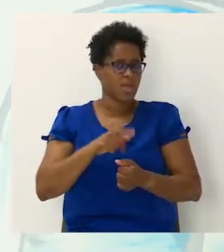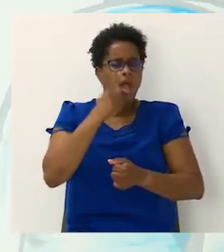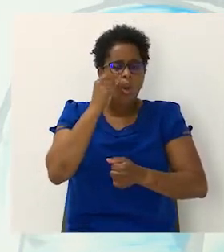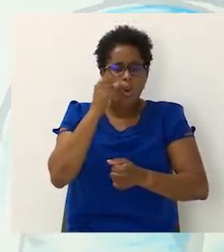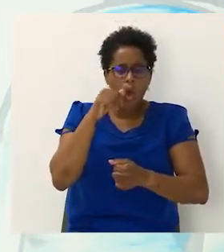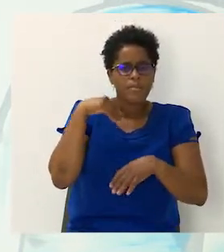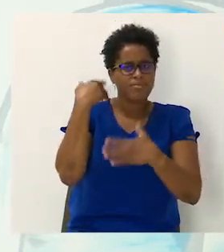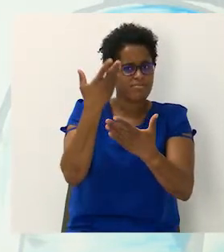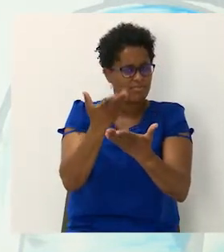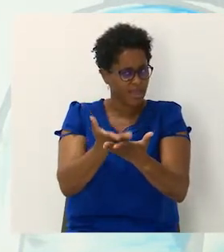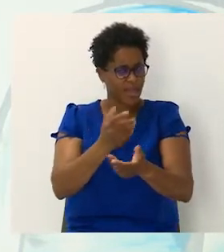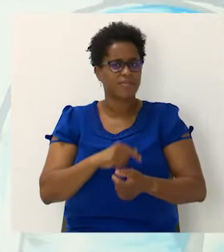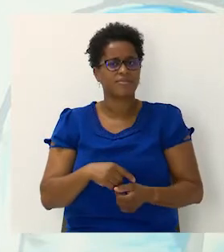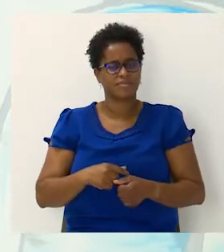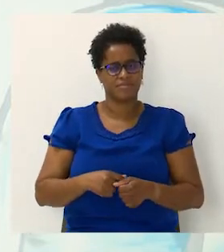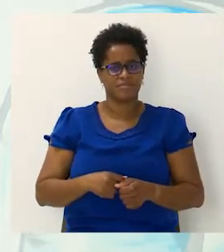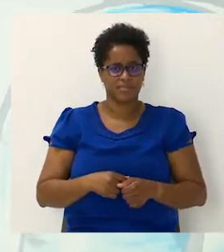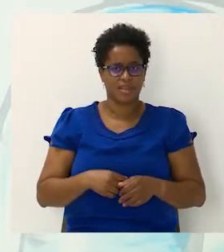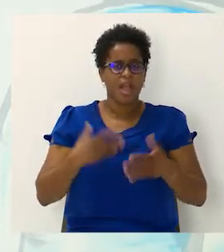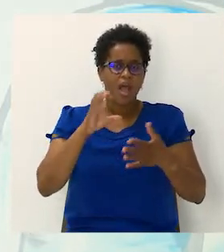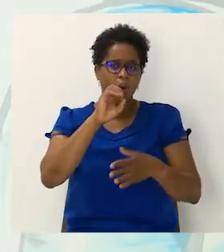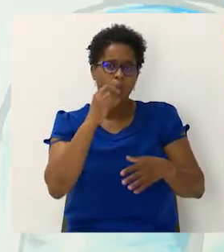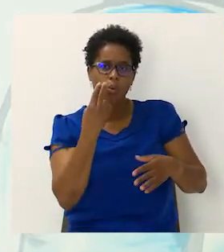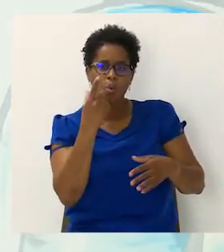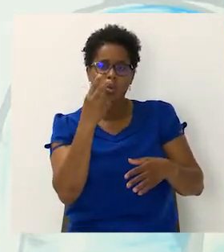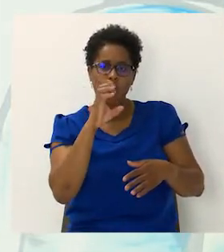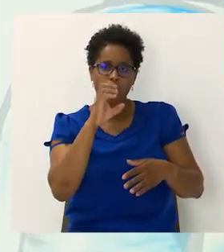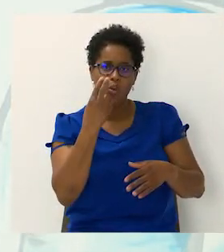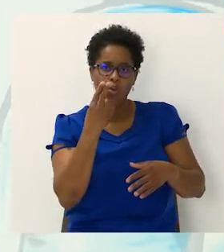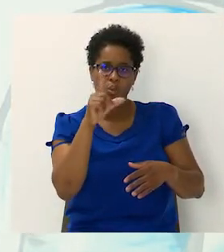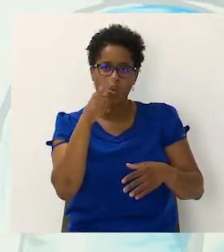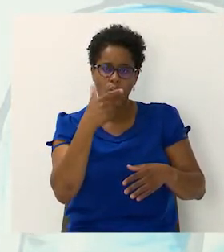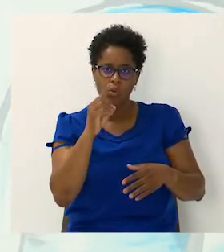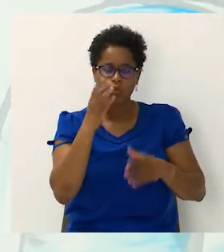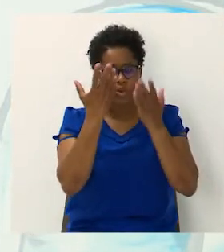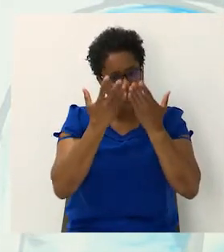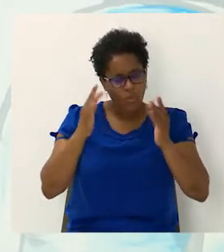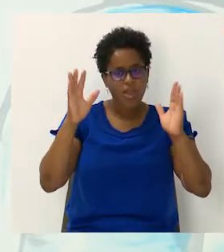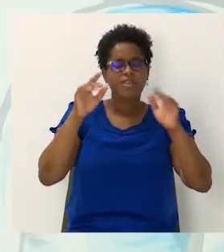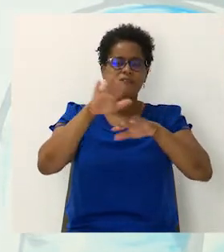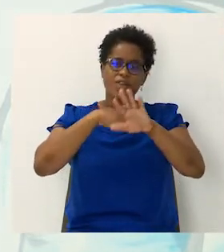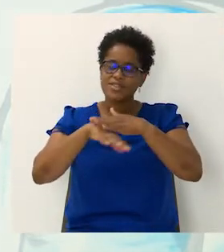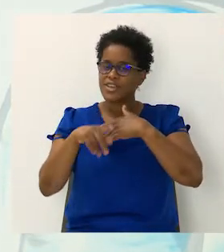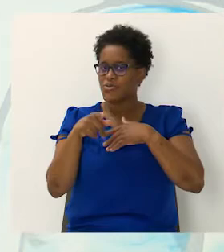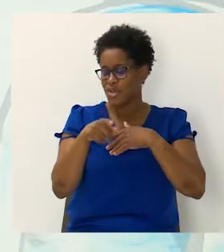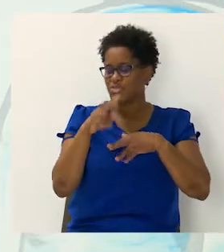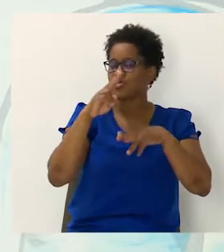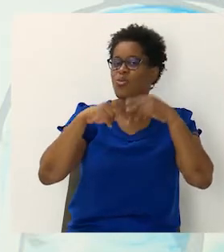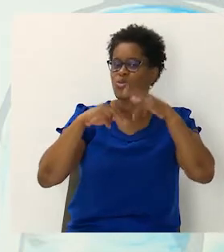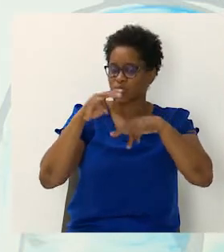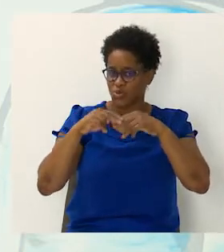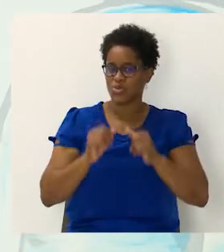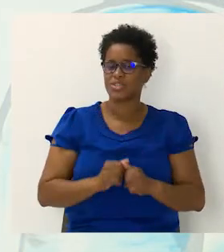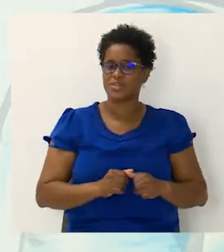homem dava ao culto da natureza, fazendo esses tipos de